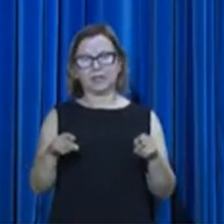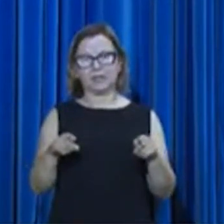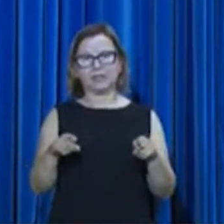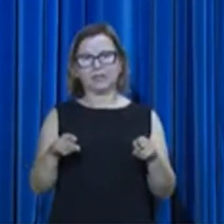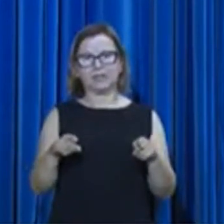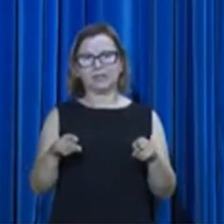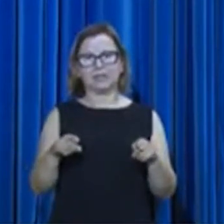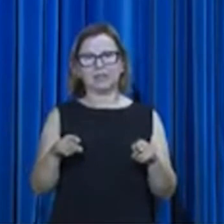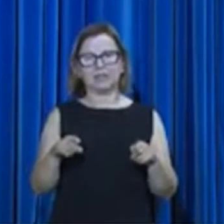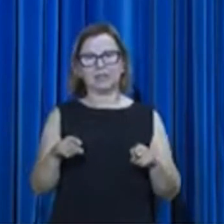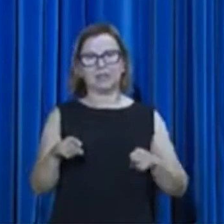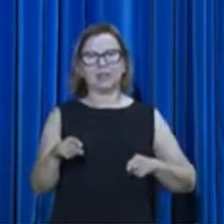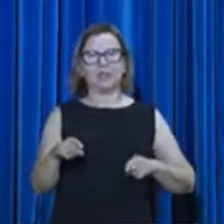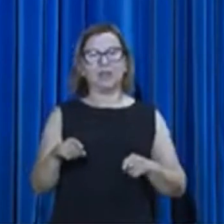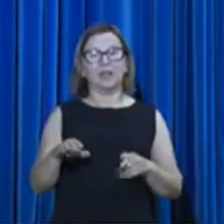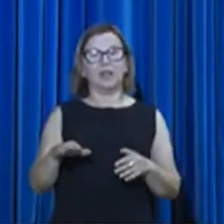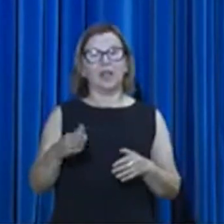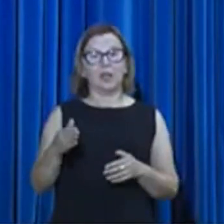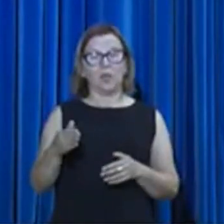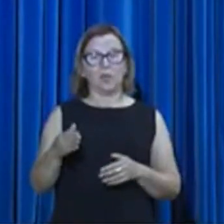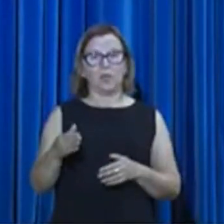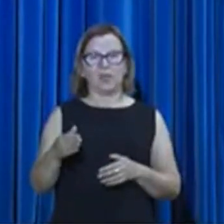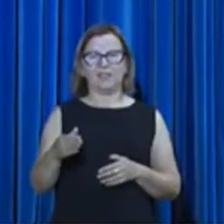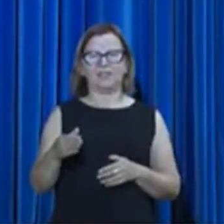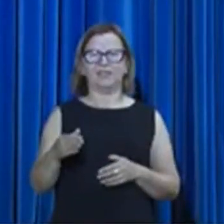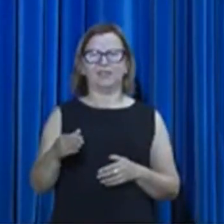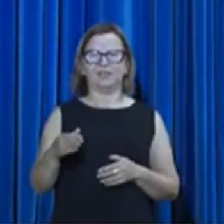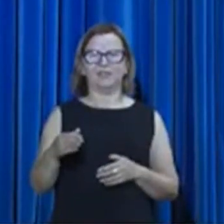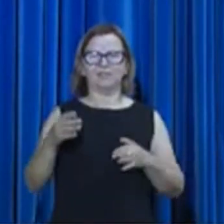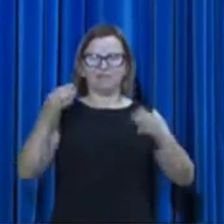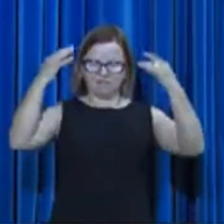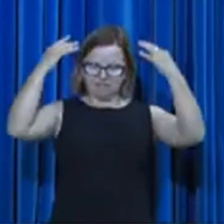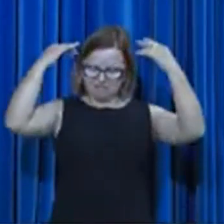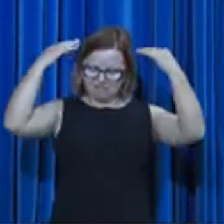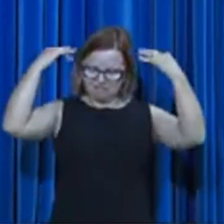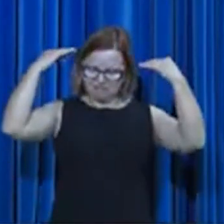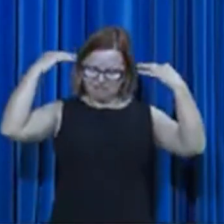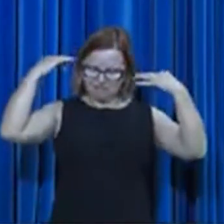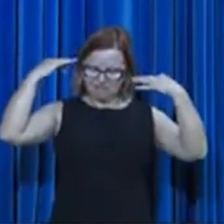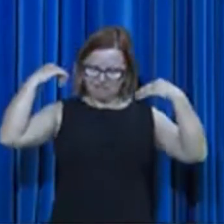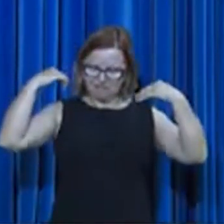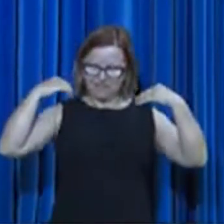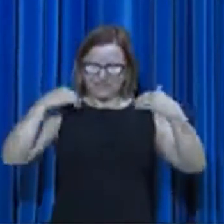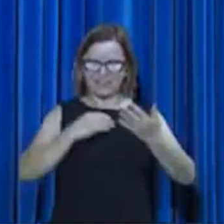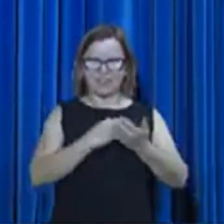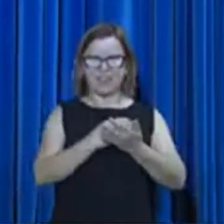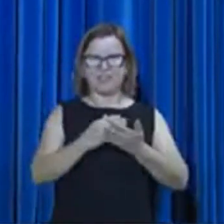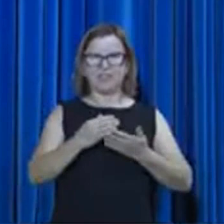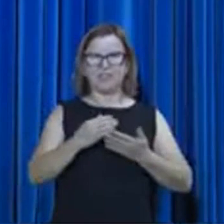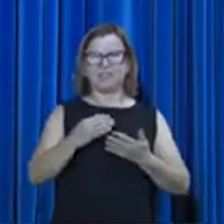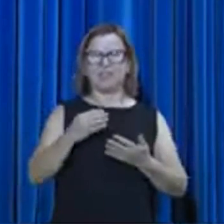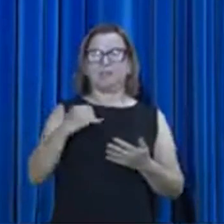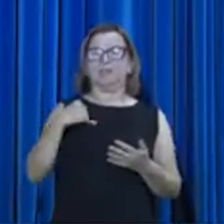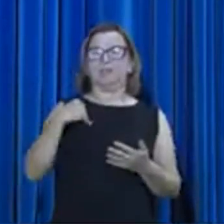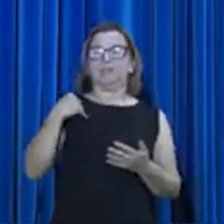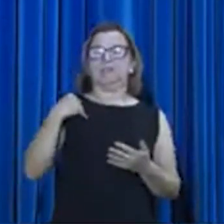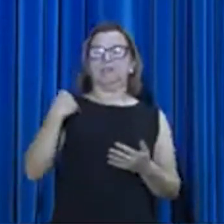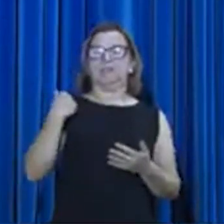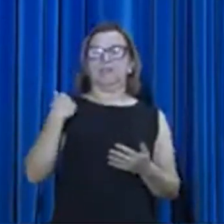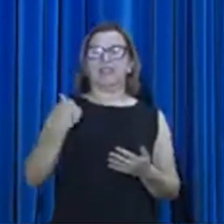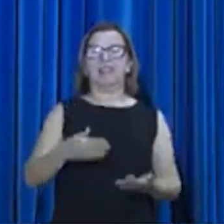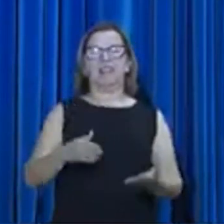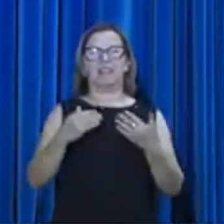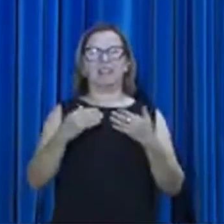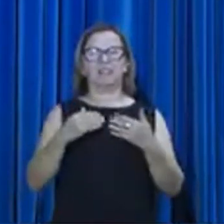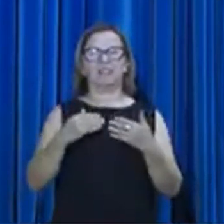a cheirar em nós, nós vamos num passo que isso vai causando uma fadiga.